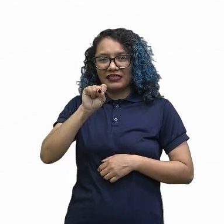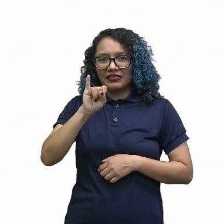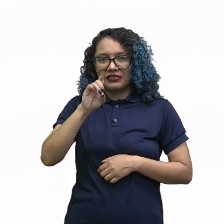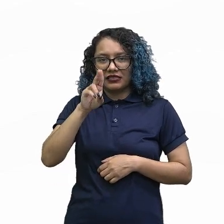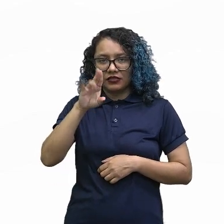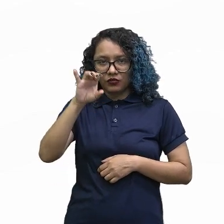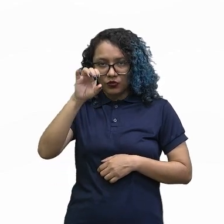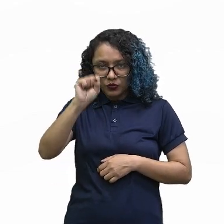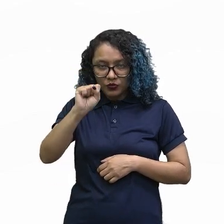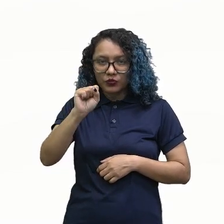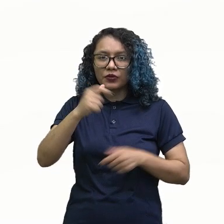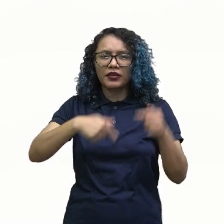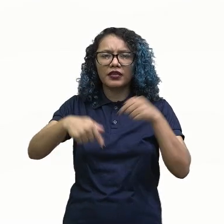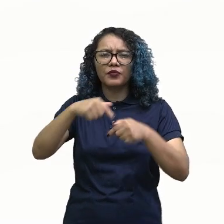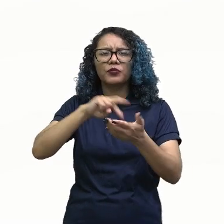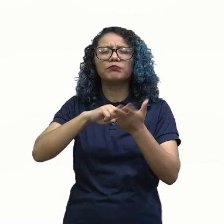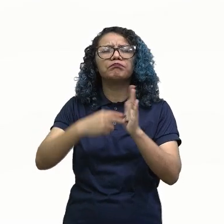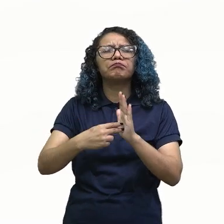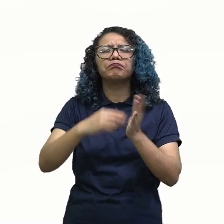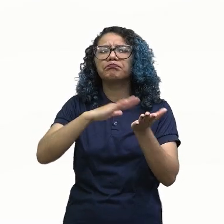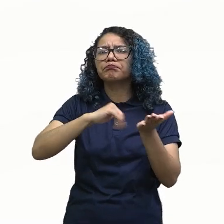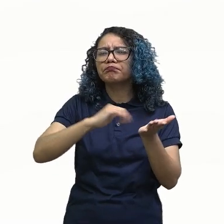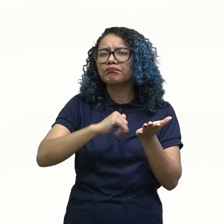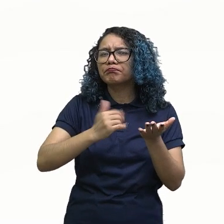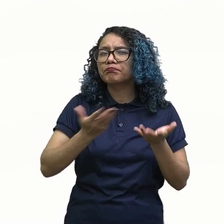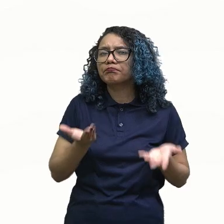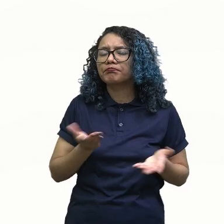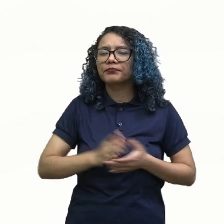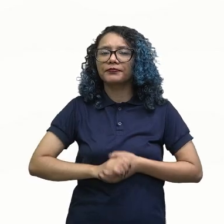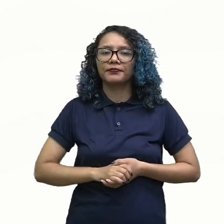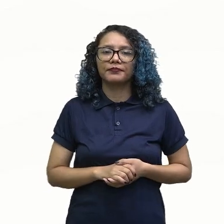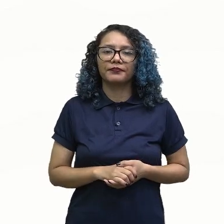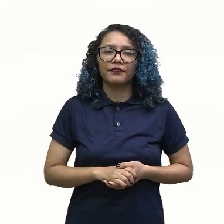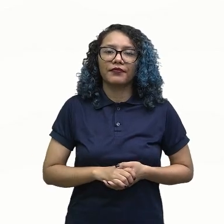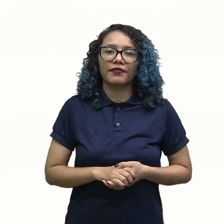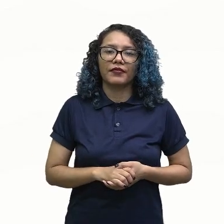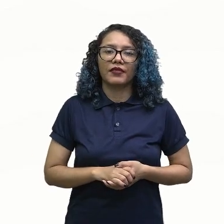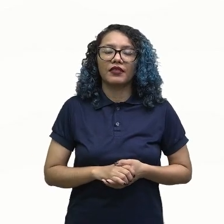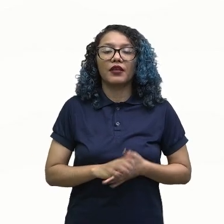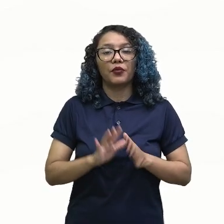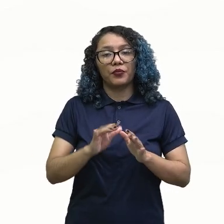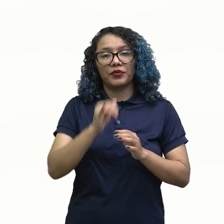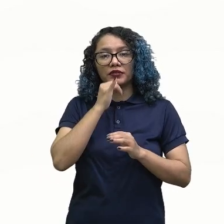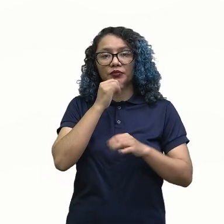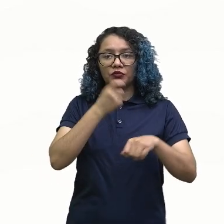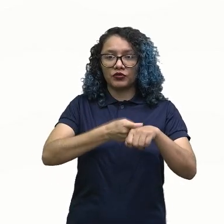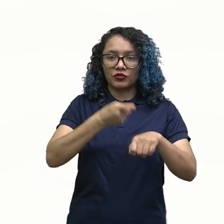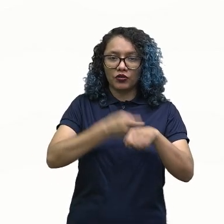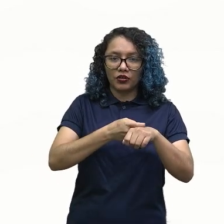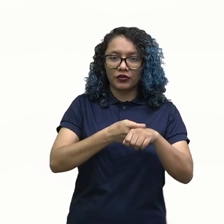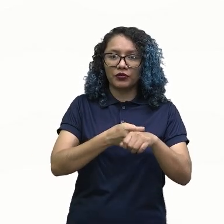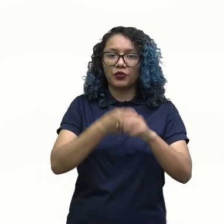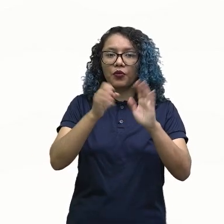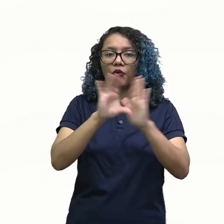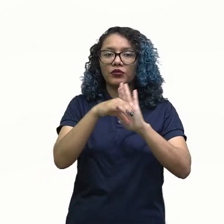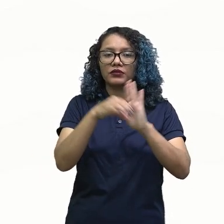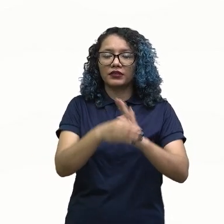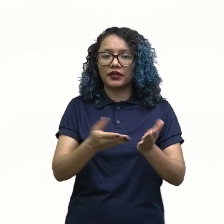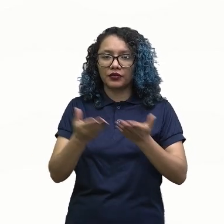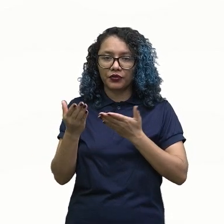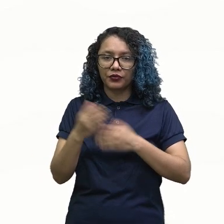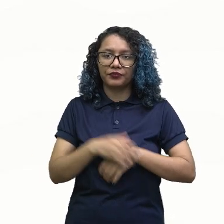tá? Então, resíduos, aqui no caso sólidos, possuem a seguinte definição: